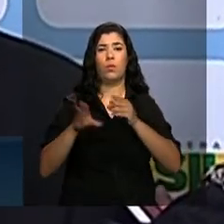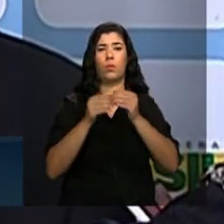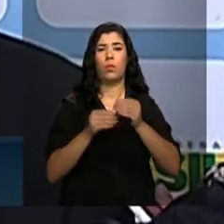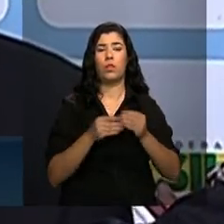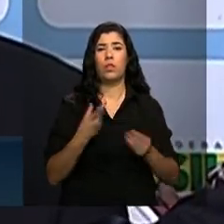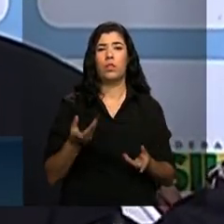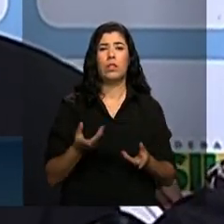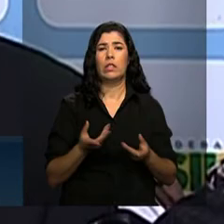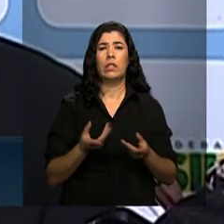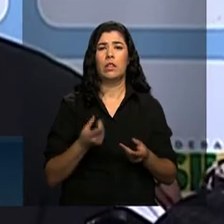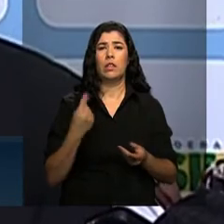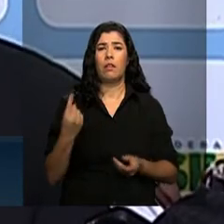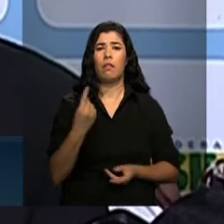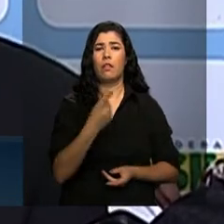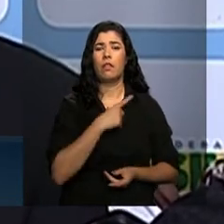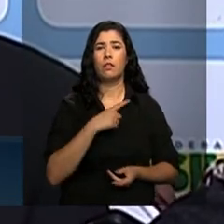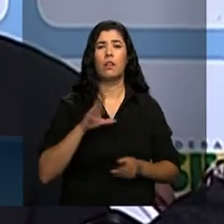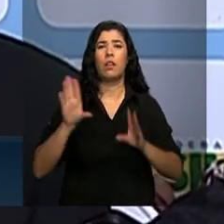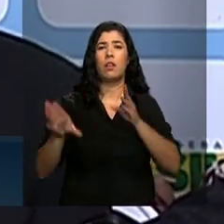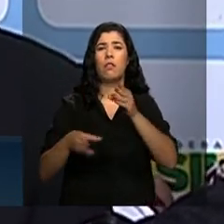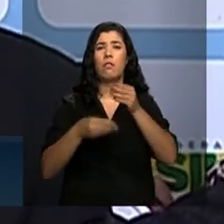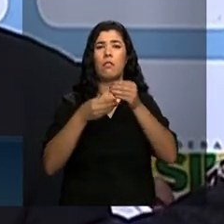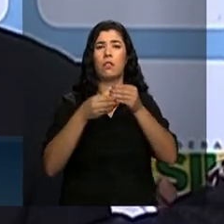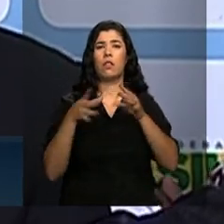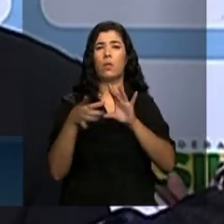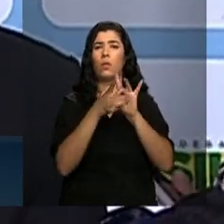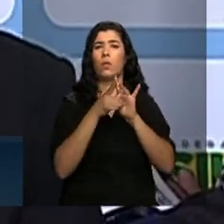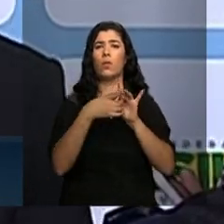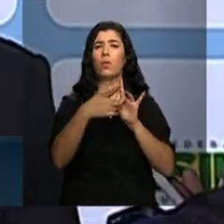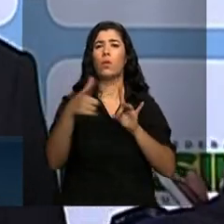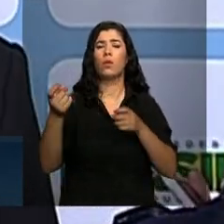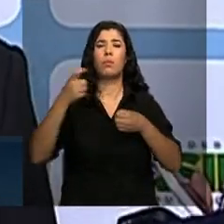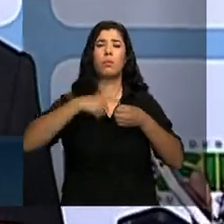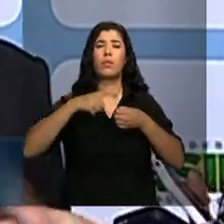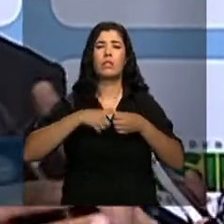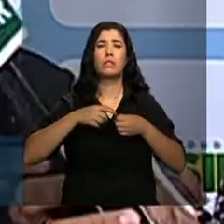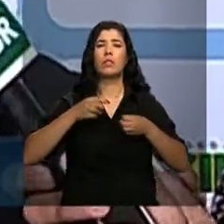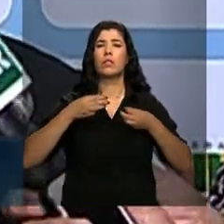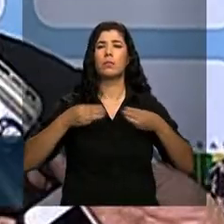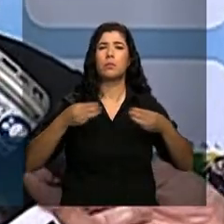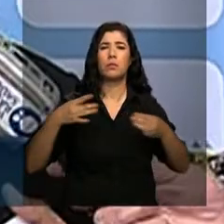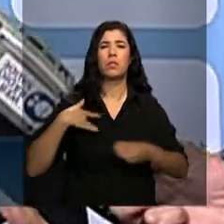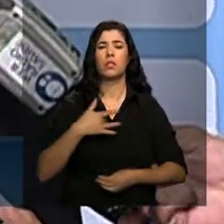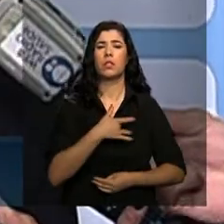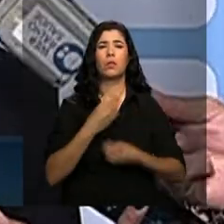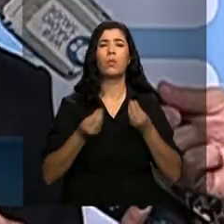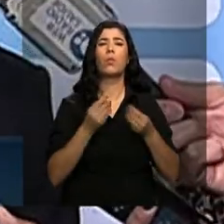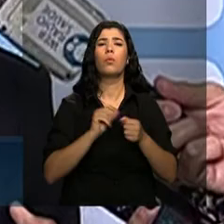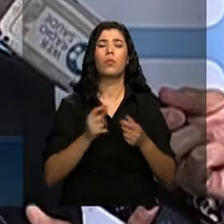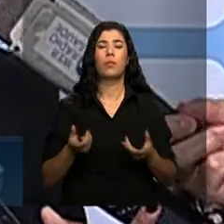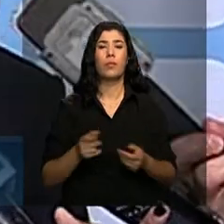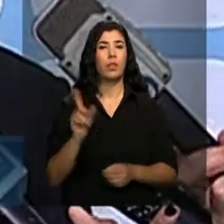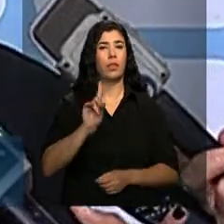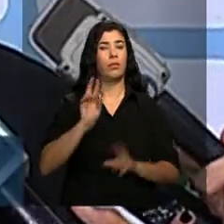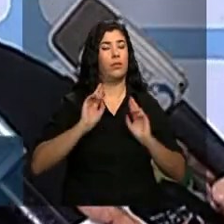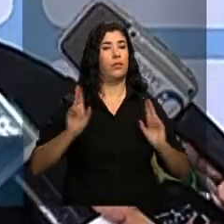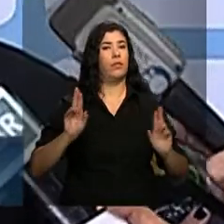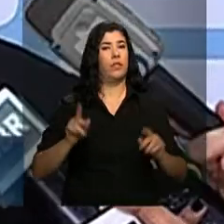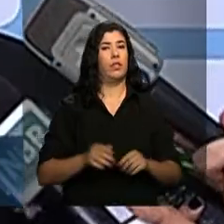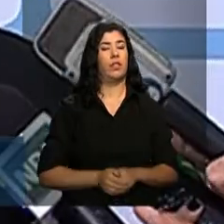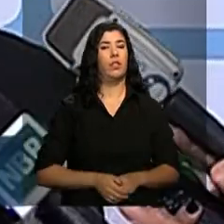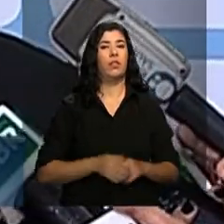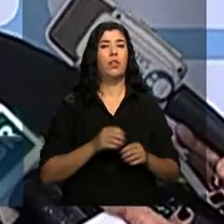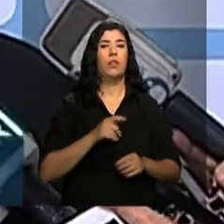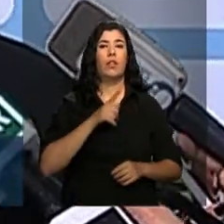cinco módulos, essas pessoas que são lançadas, são integrações com outros órgãos além do Ministério da Saúde? Não são órgãos, são funções. Quando você pega o ciclo do